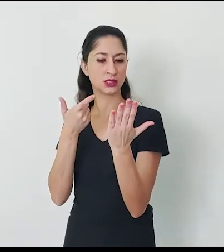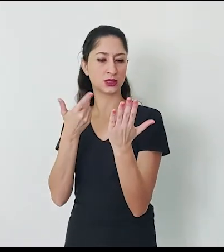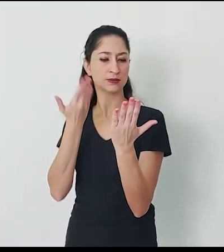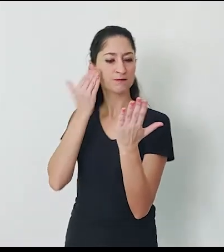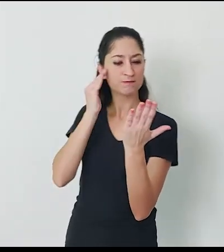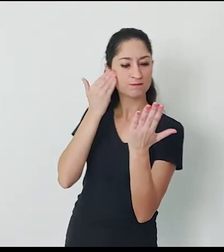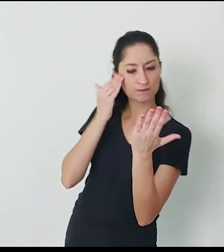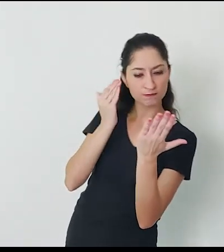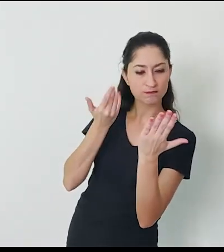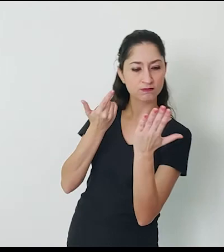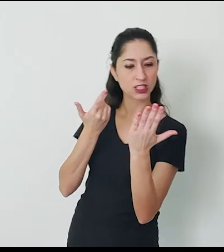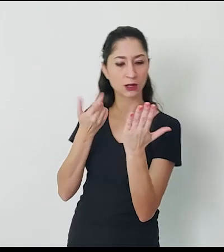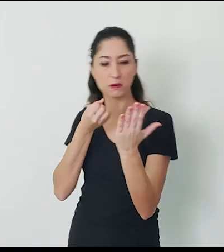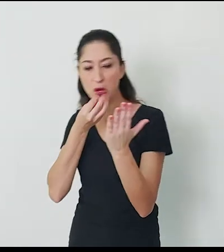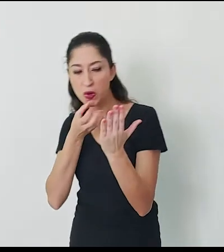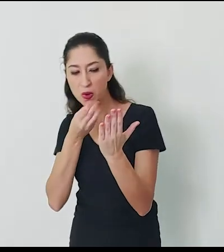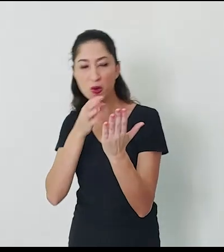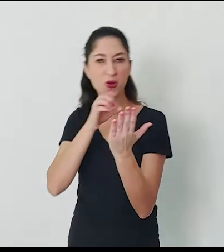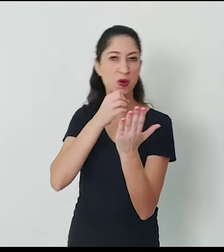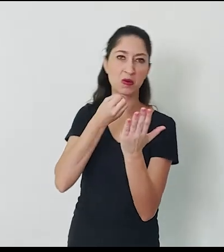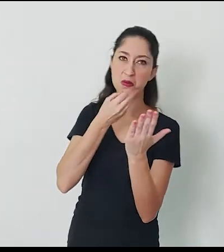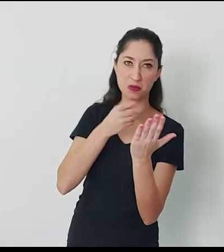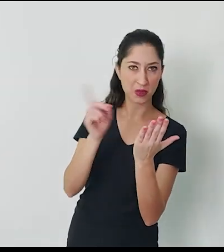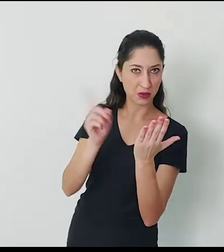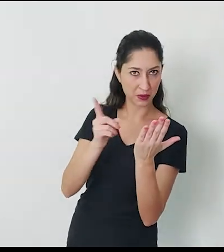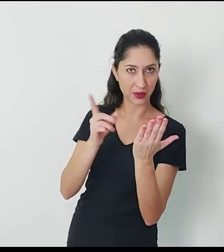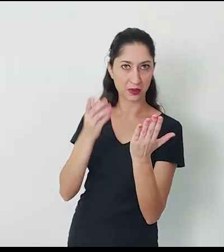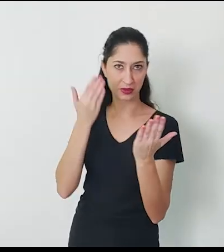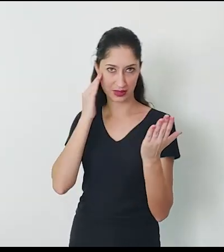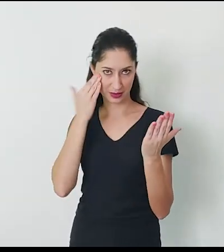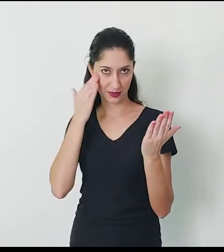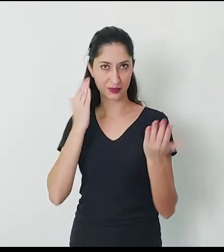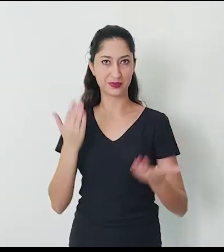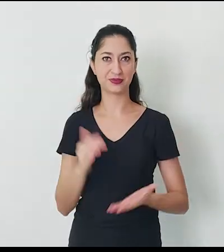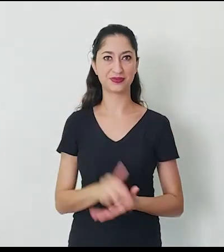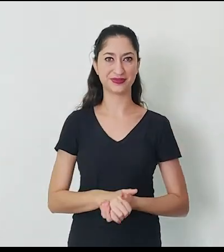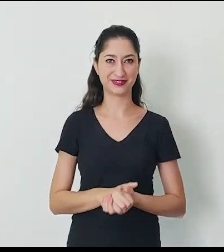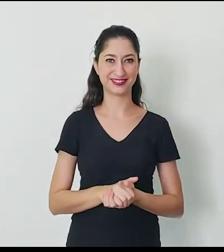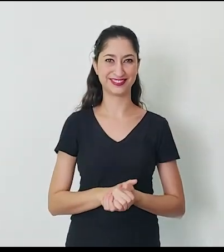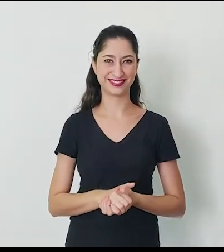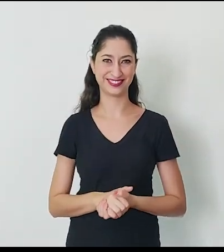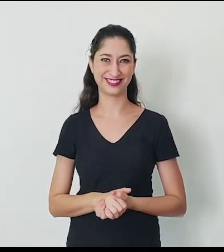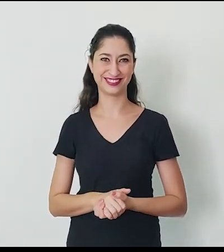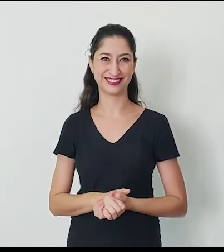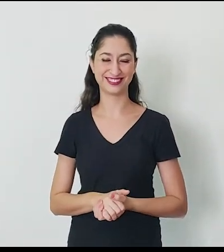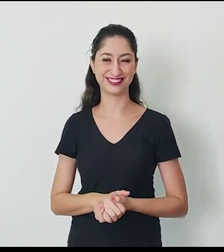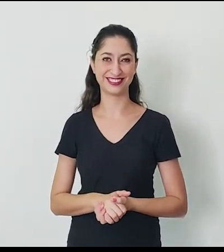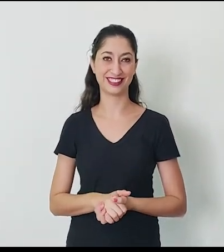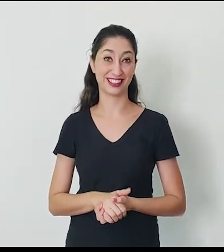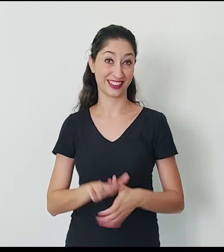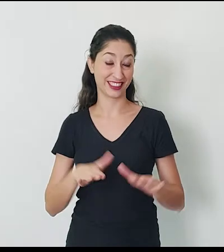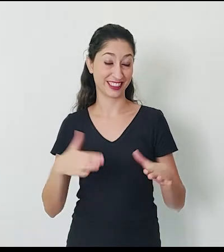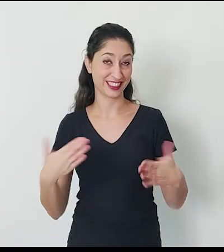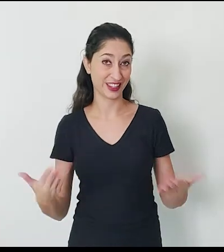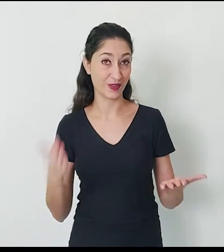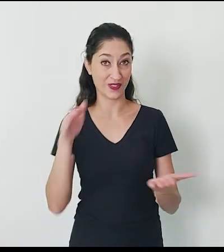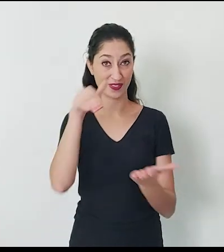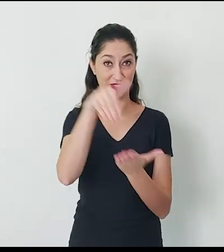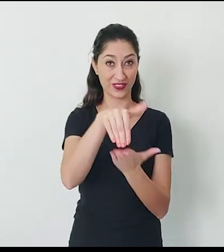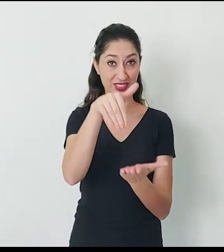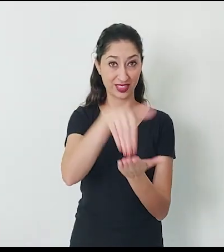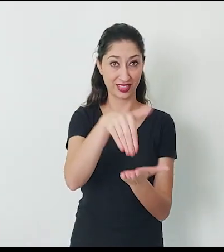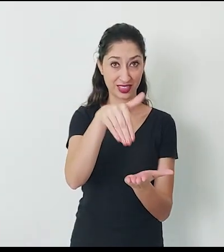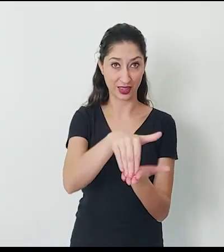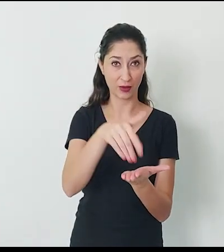se vendo como que a gente se expressa, para a gente estar compreendendo melhor essas questões, né? E